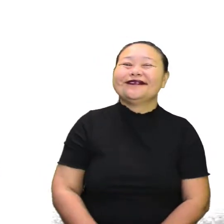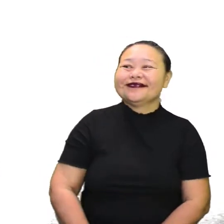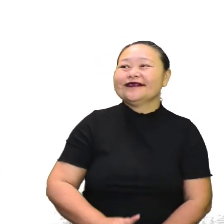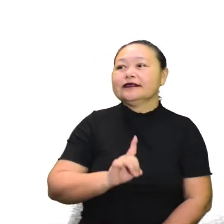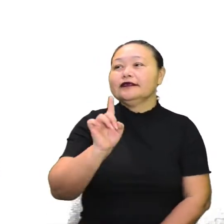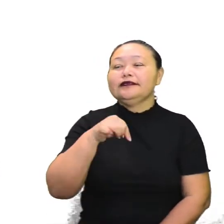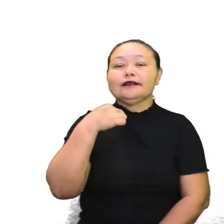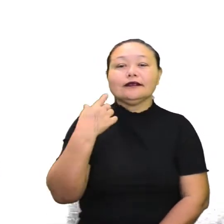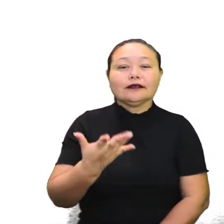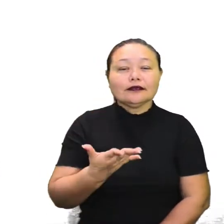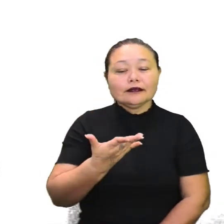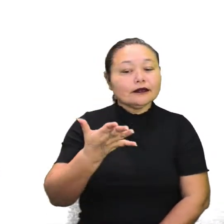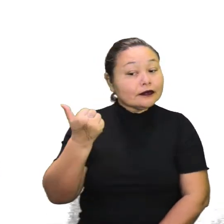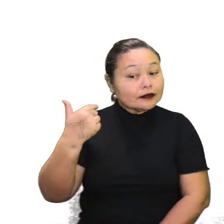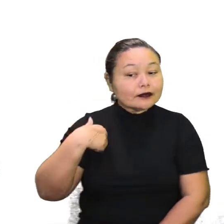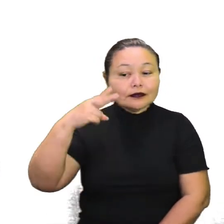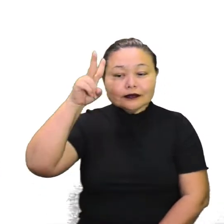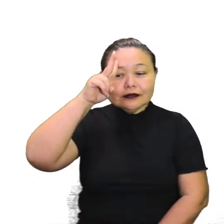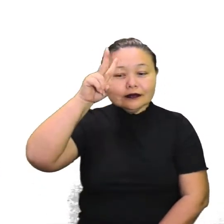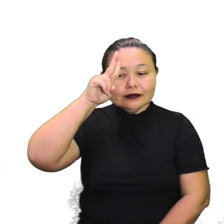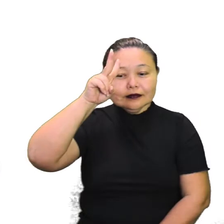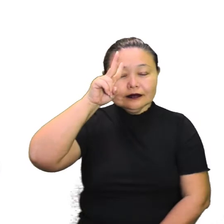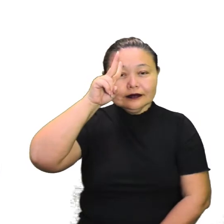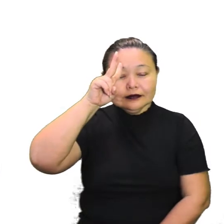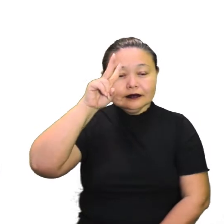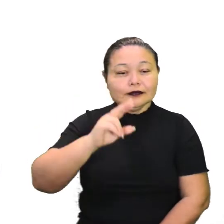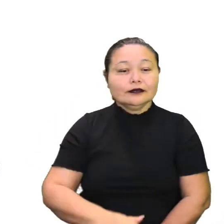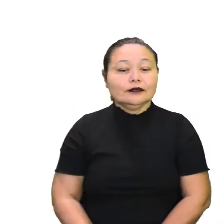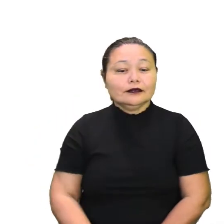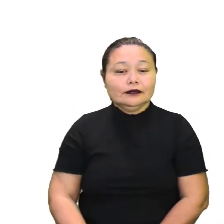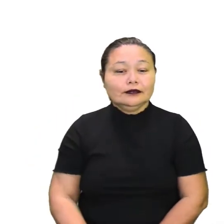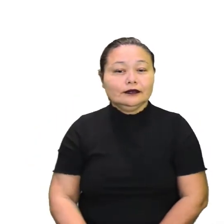professora. Então, vamos relembrar.